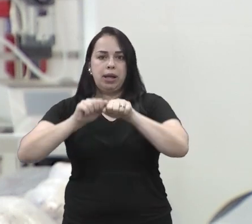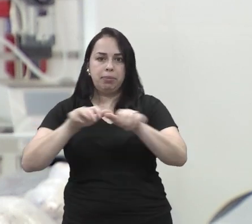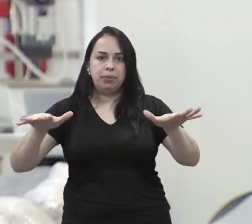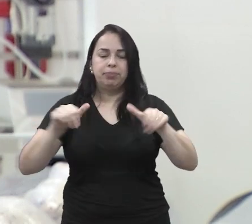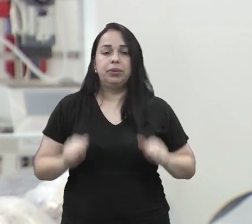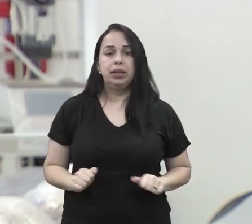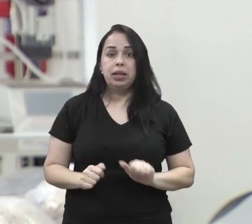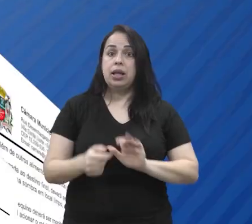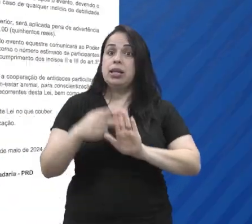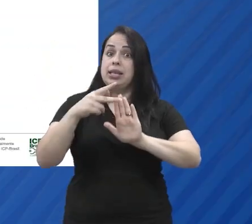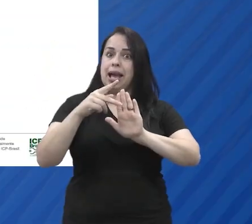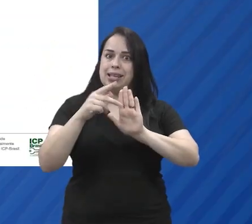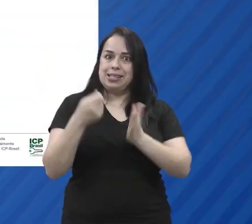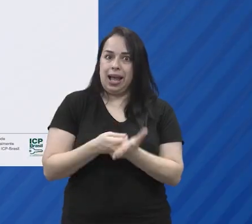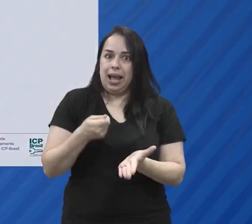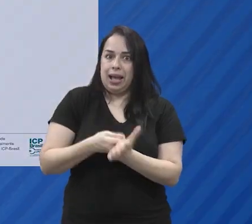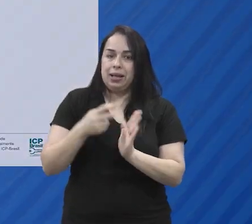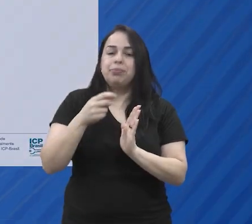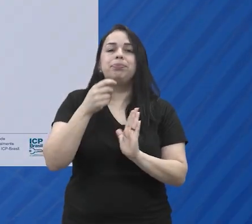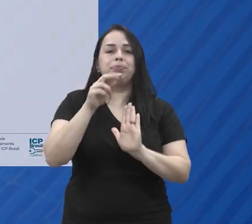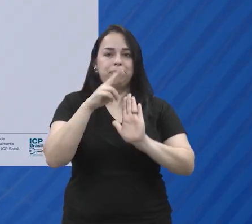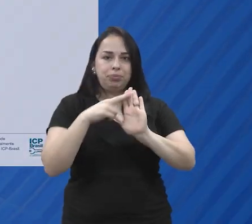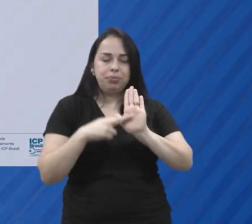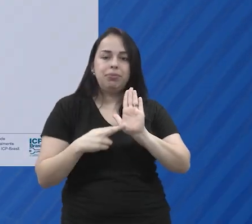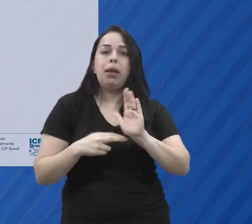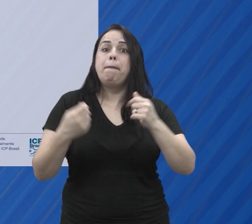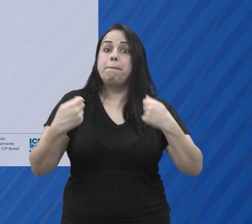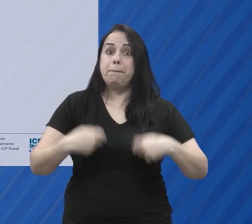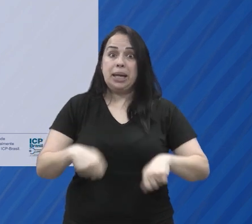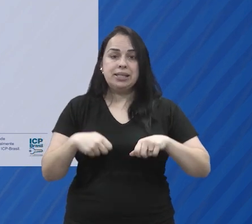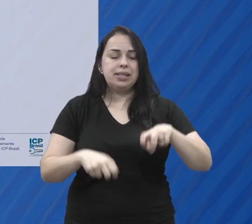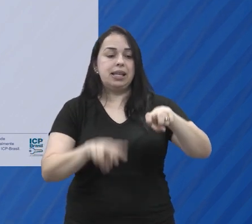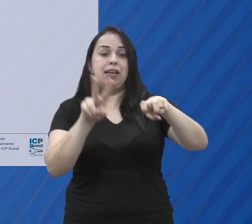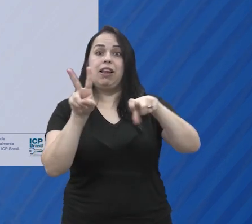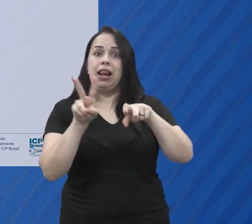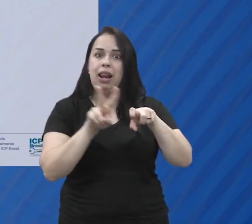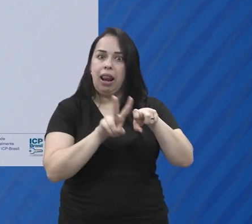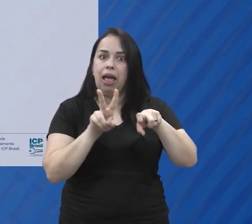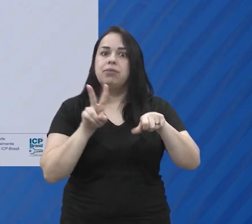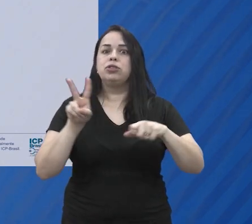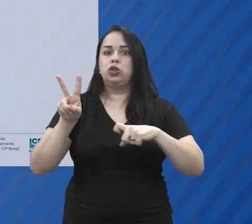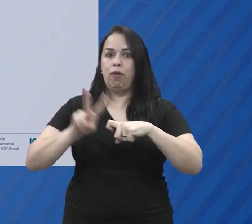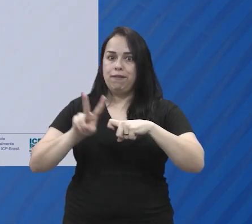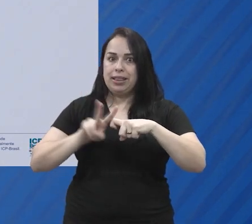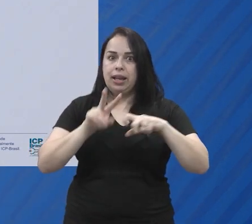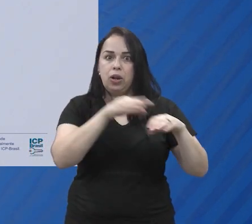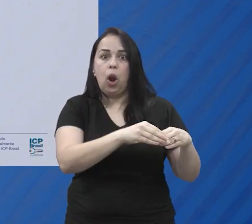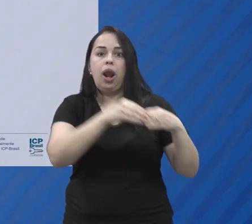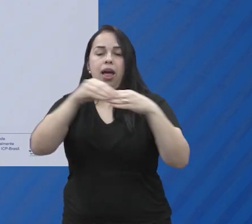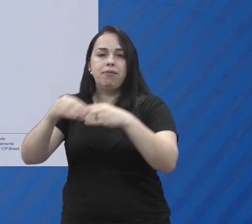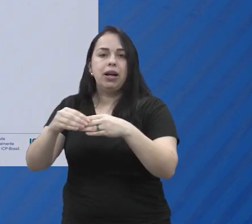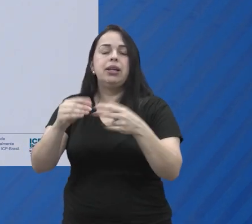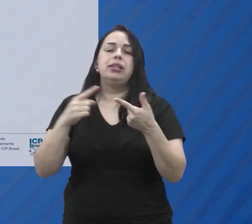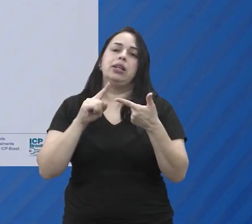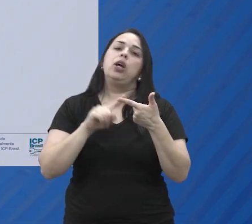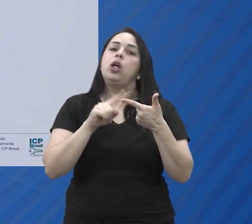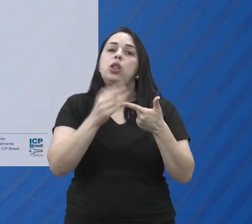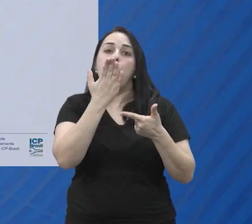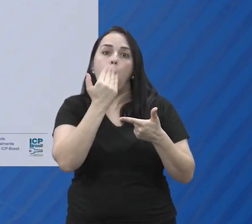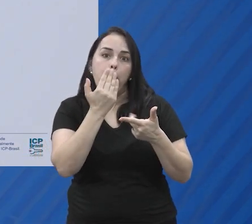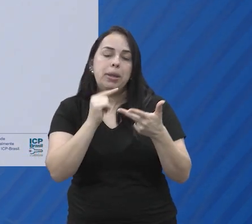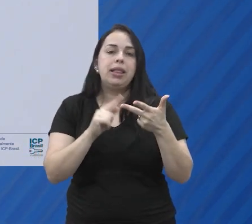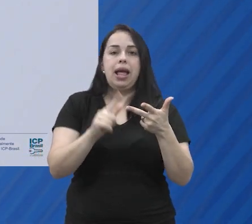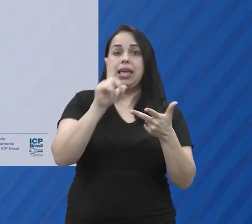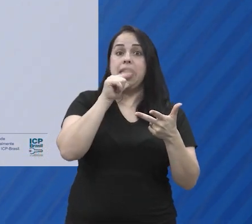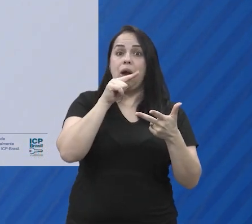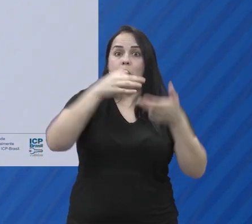disseminação de doenças. Entre as medidas previstas no projeto estão a exigência de exames veterinários periódicos, além da garantia